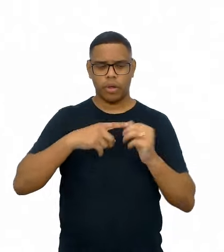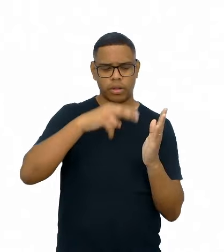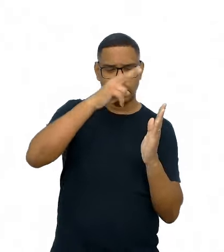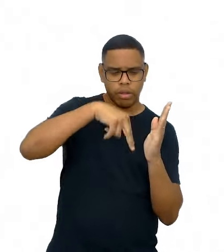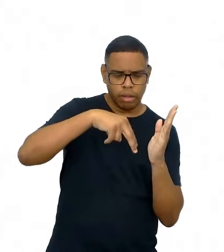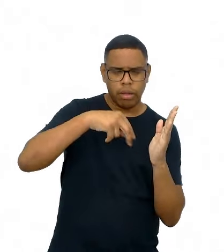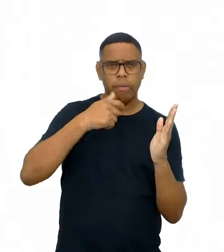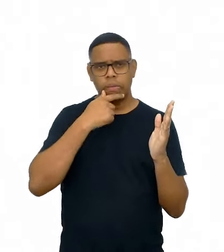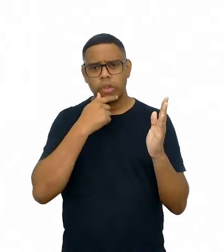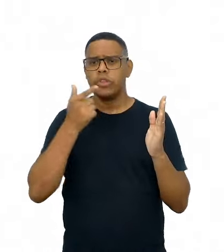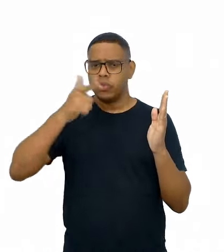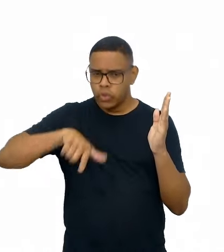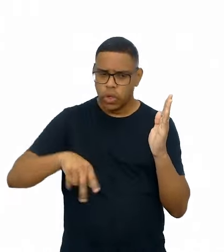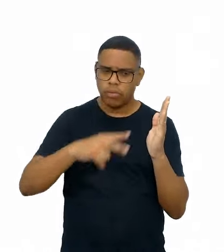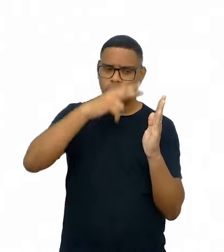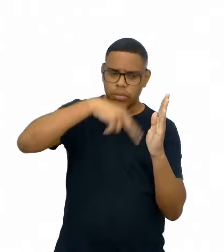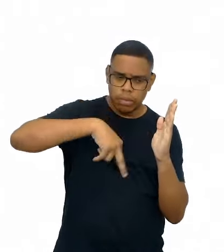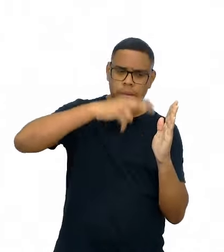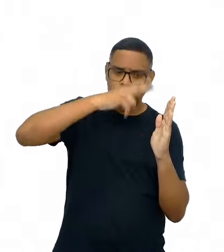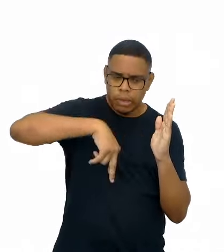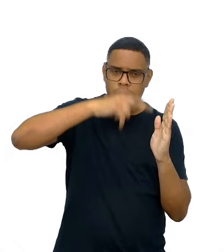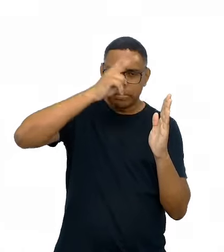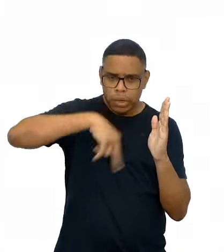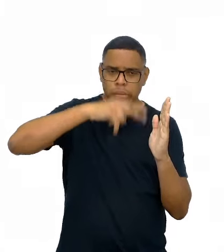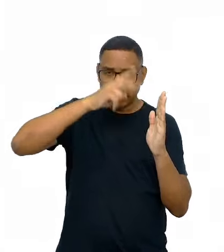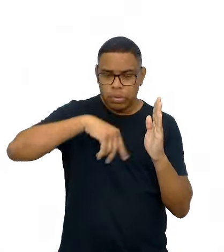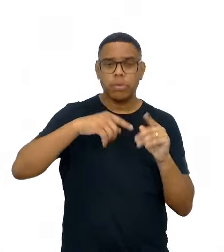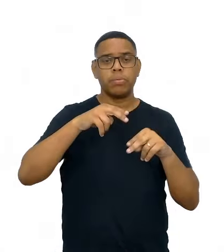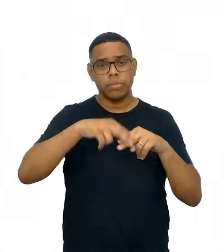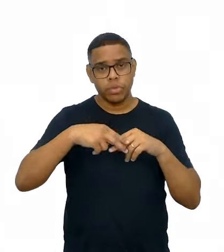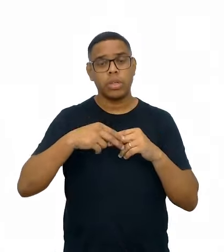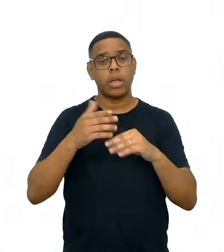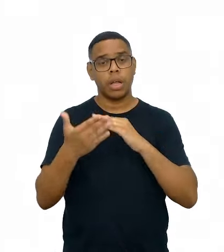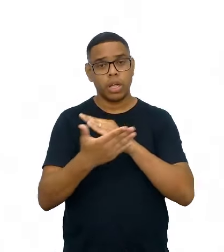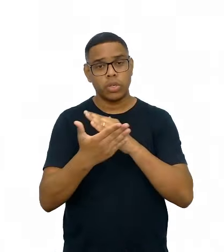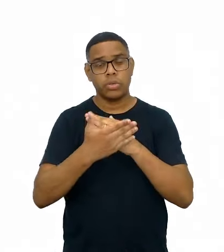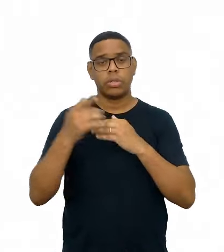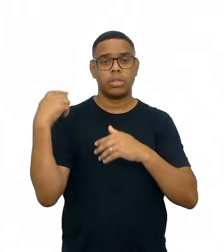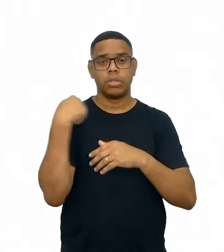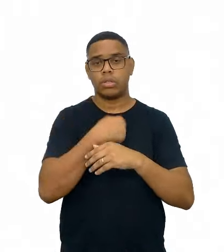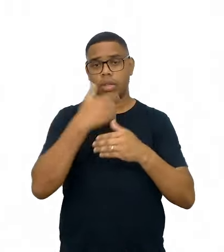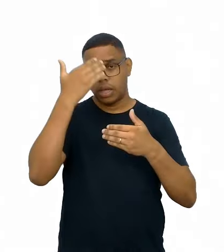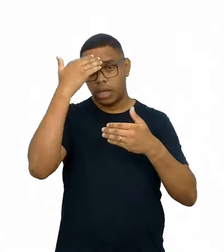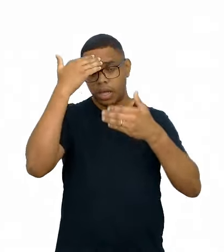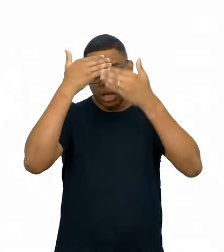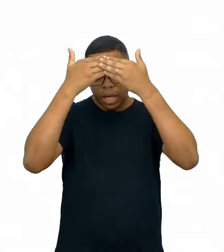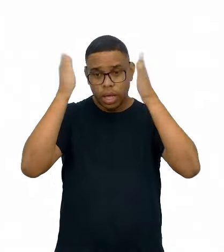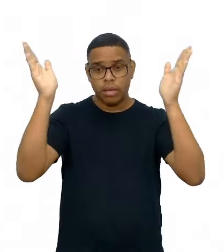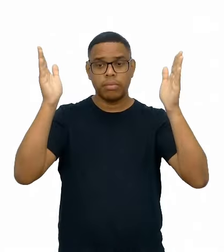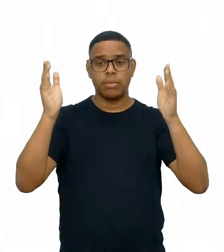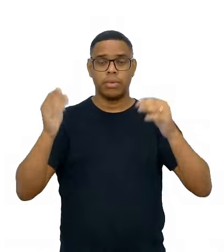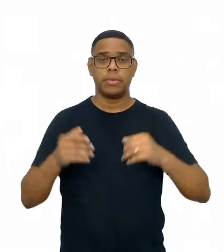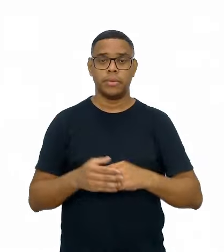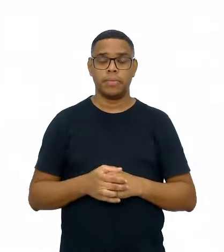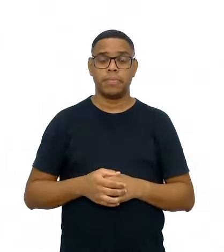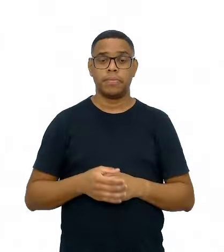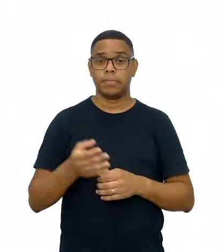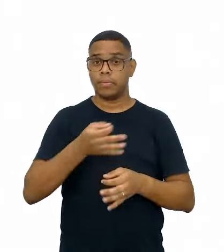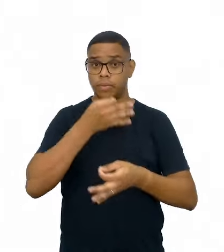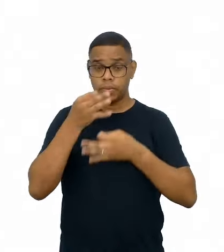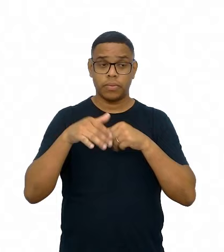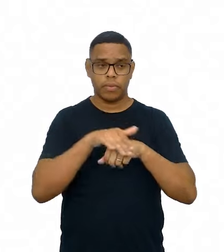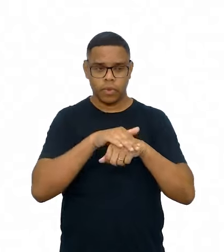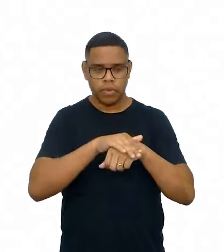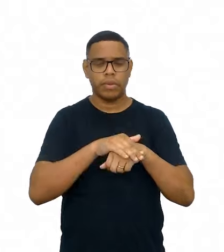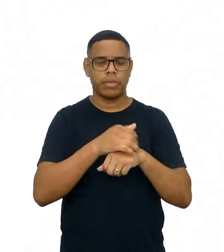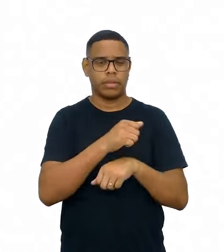leitora. Comente com os estudantes que eles poderão perceber isso nas próximas atividades. A